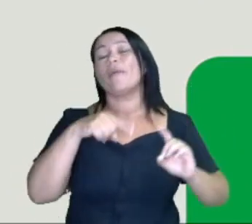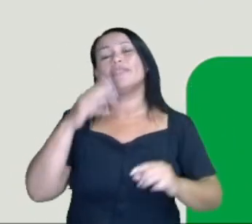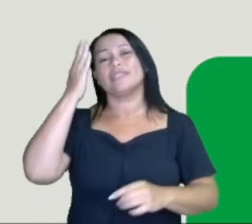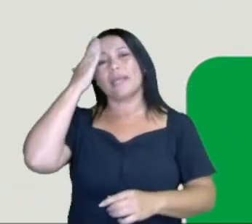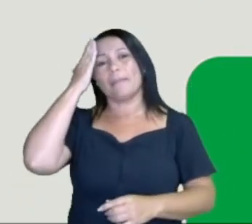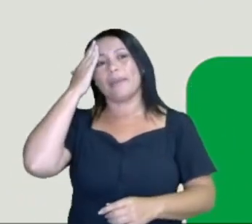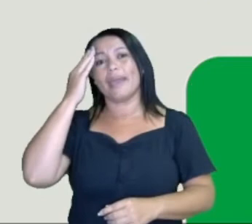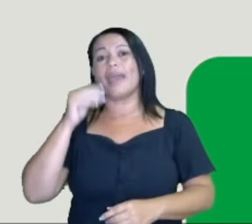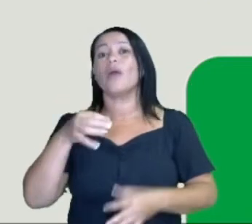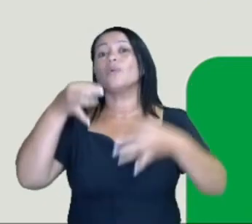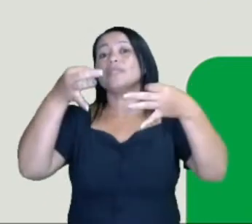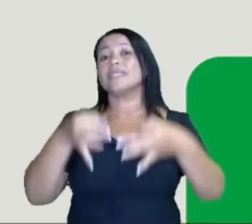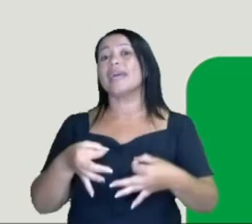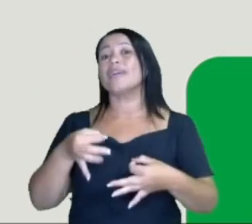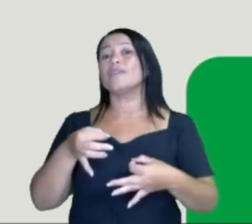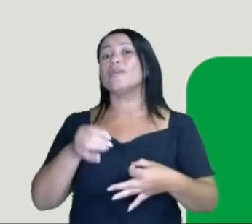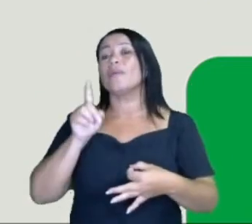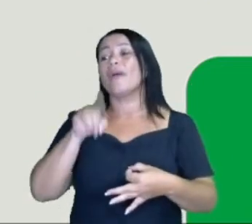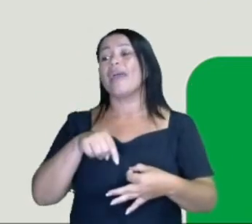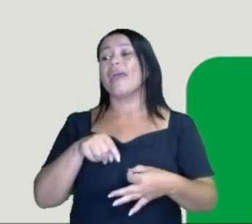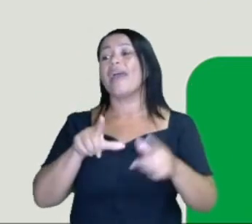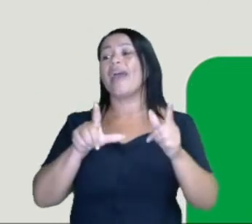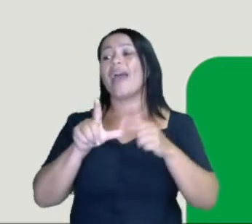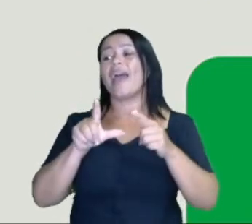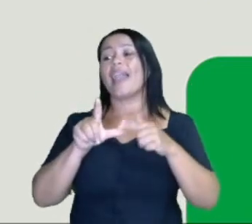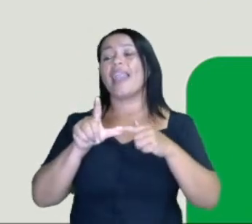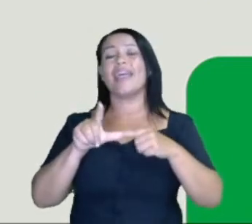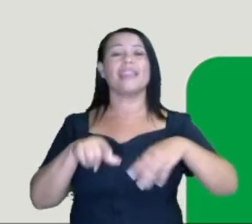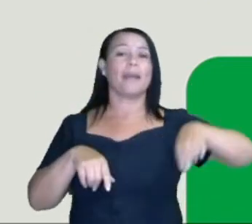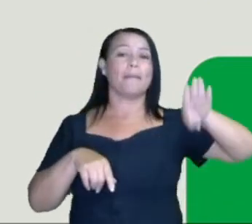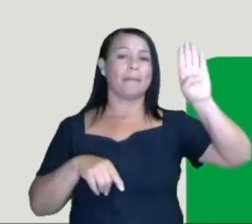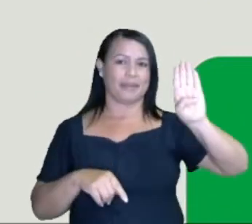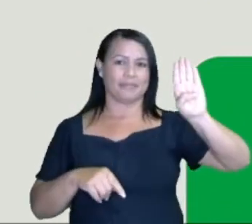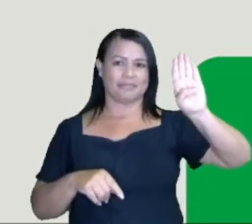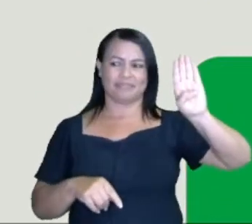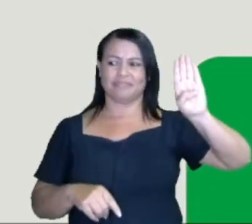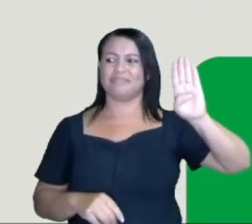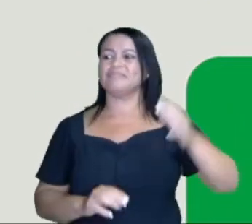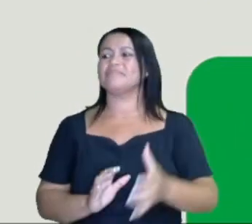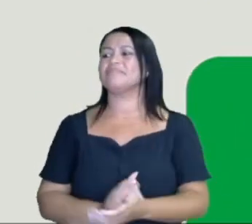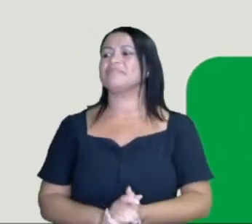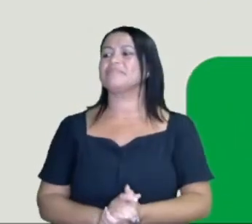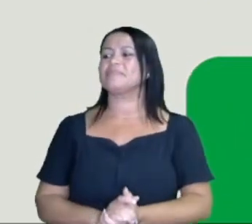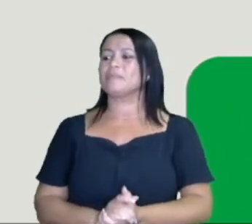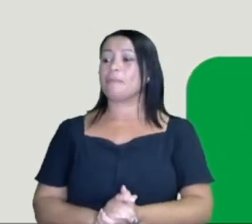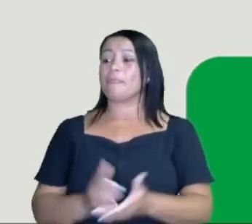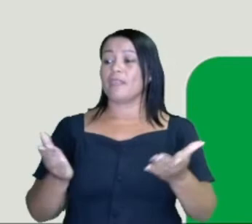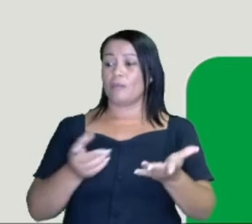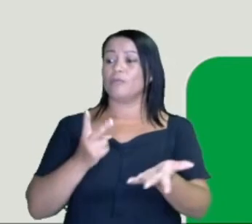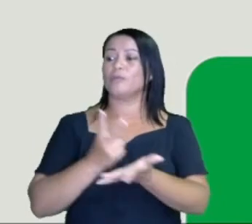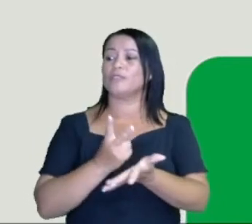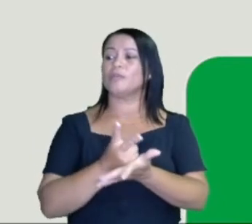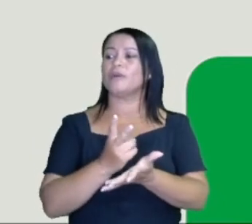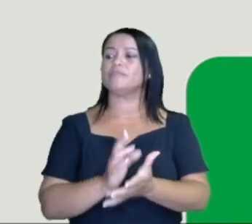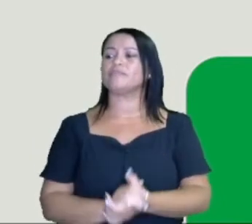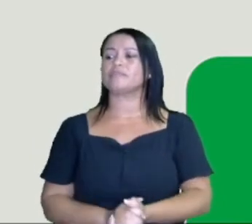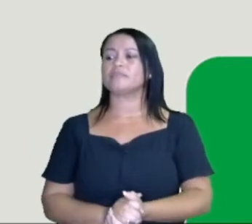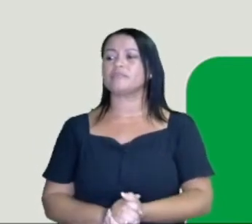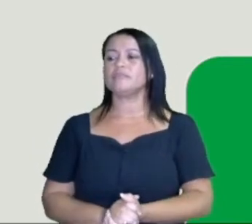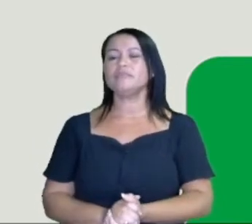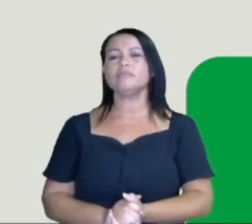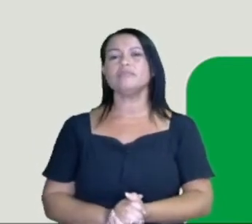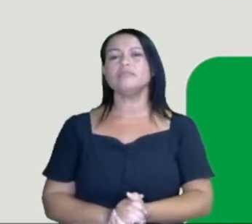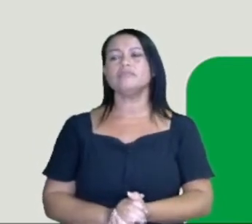aquecer. O certo é a letra B, pluricelulares. Vamos continuar então. Segunda